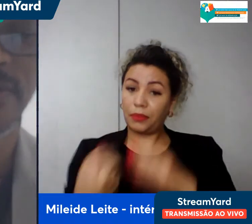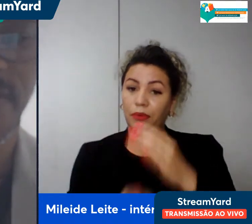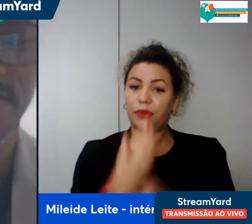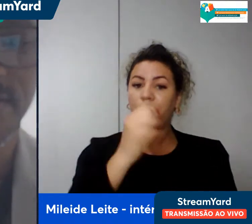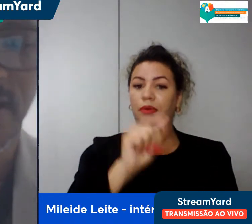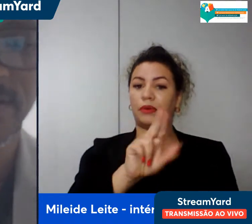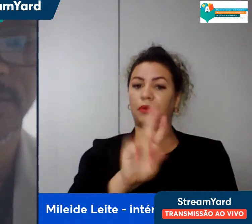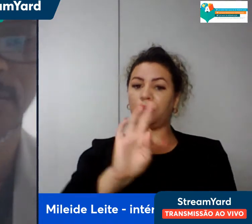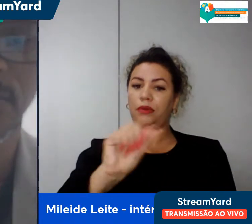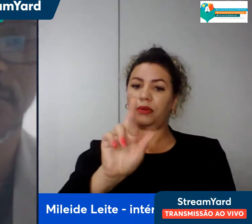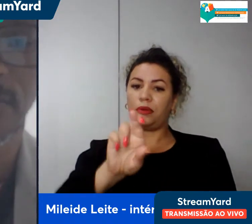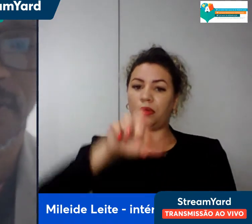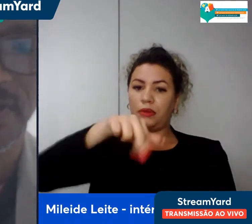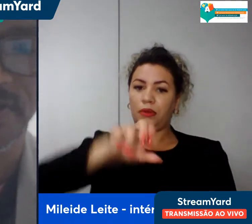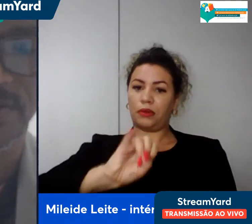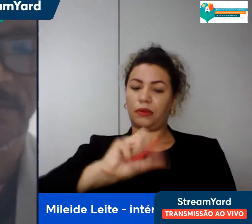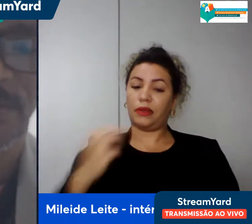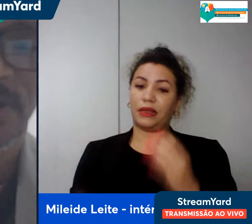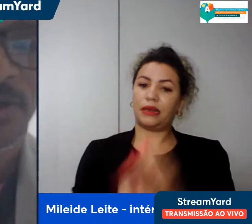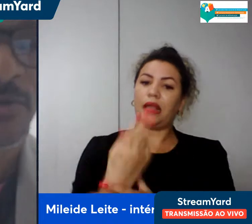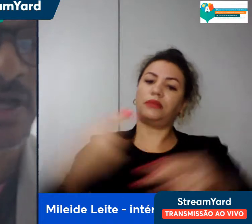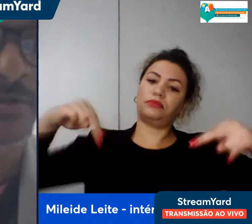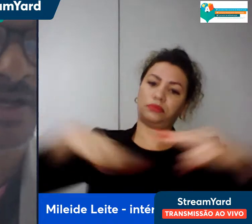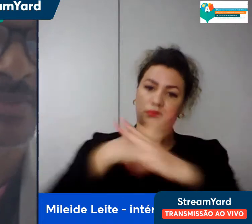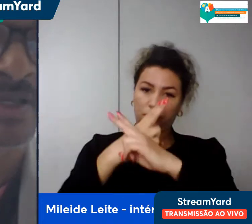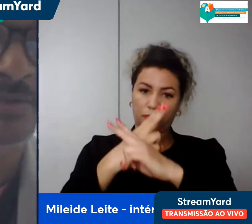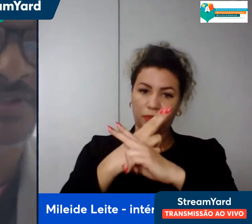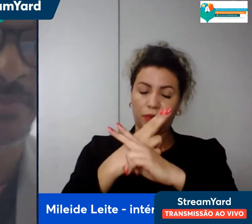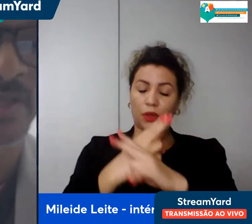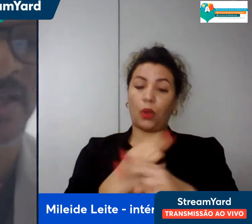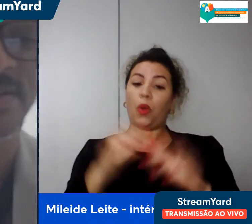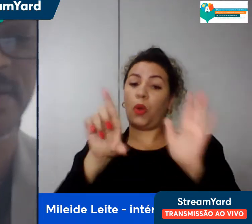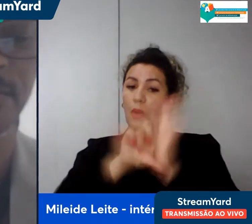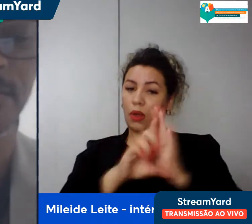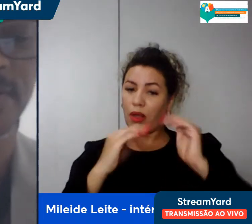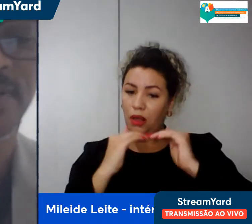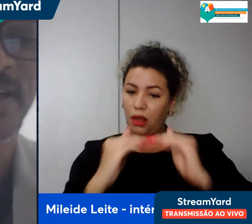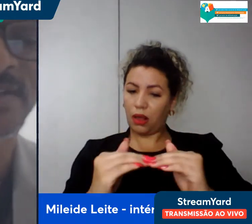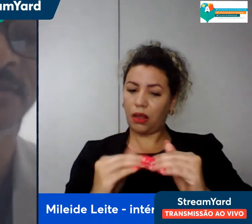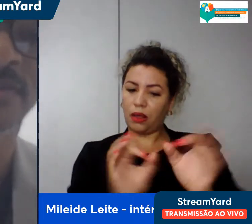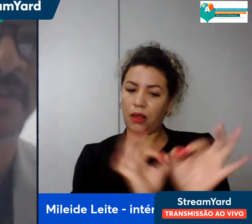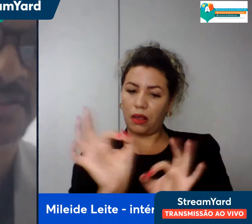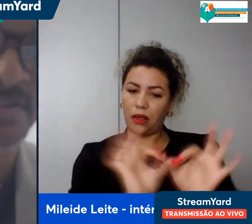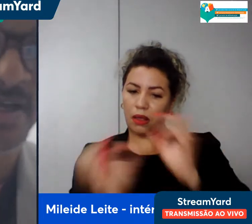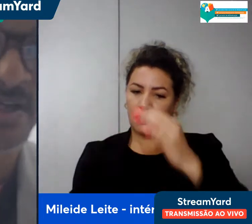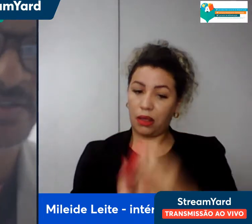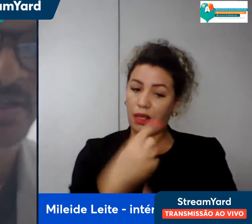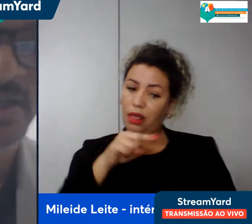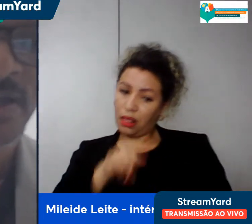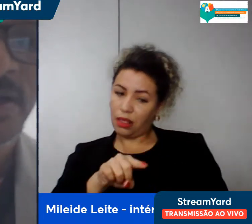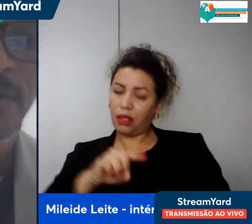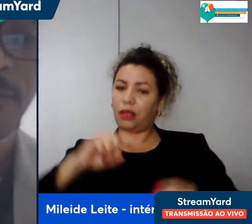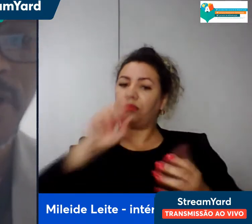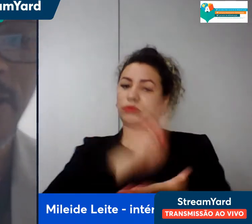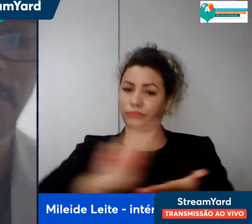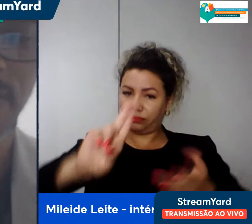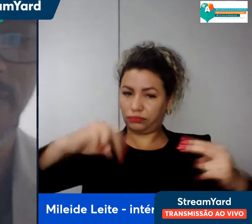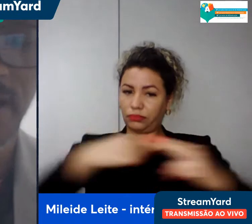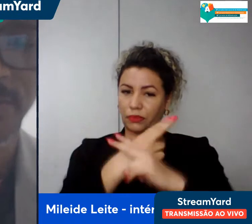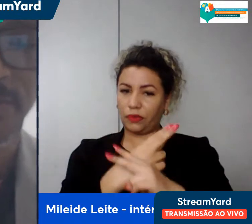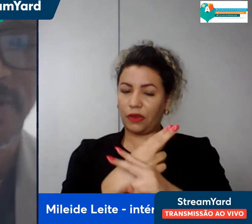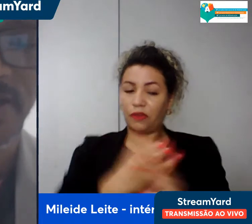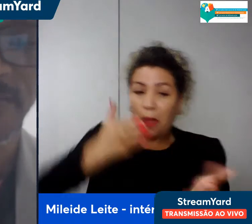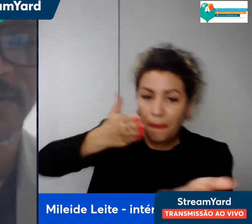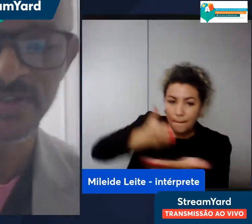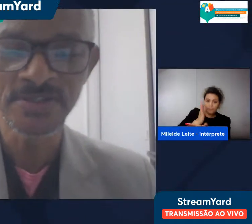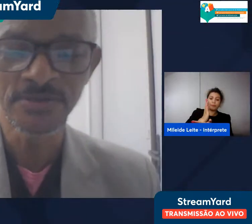Autarquia Universidade do Sudoeste. O regulamento de implantação dessa universidade foi